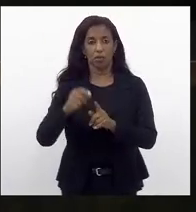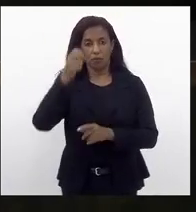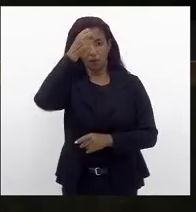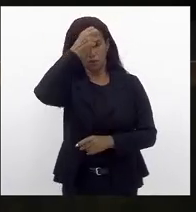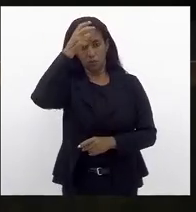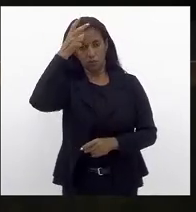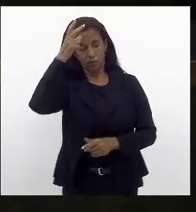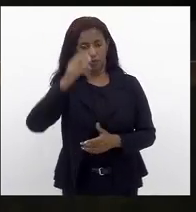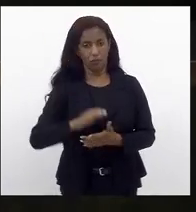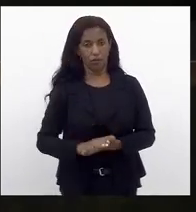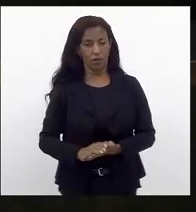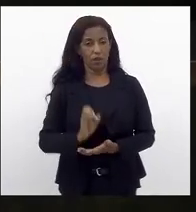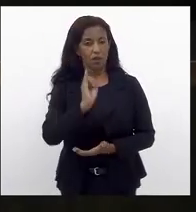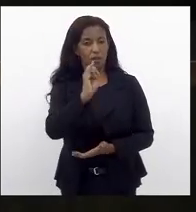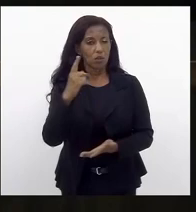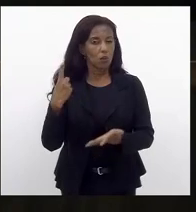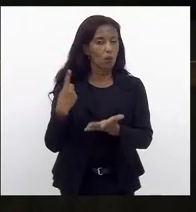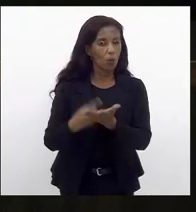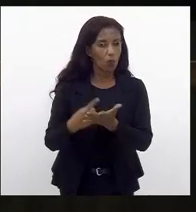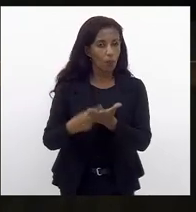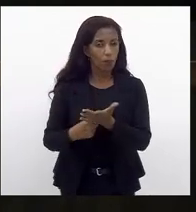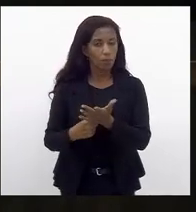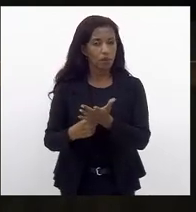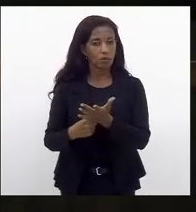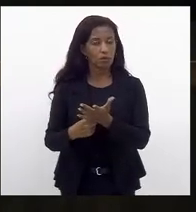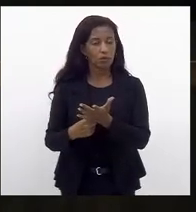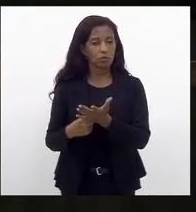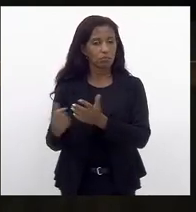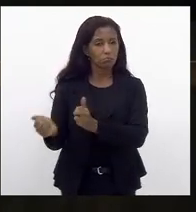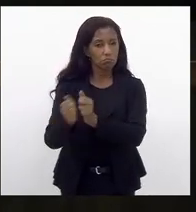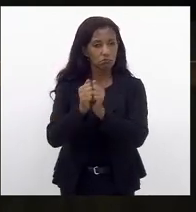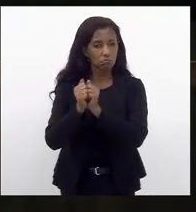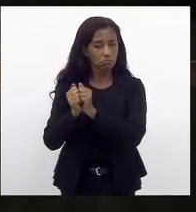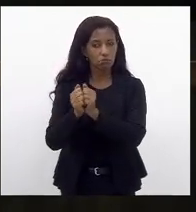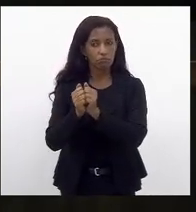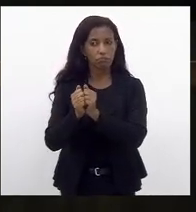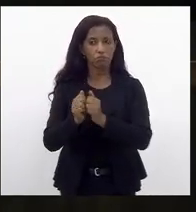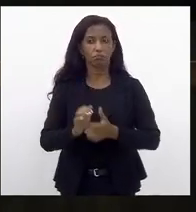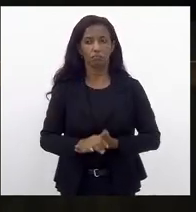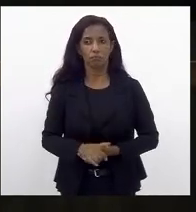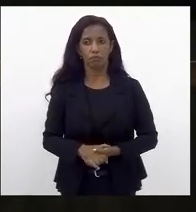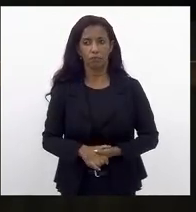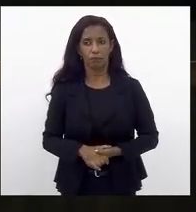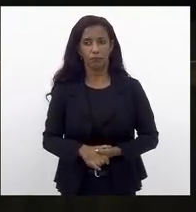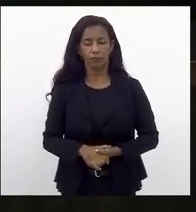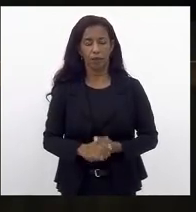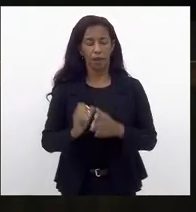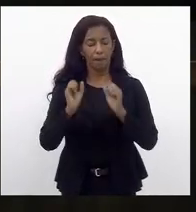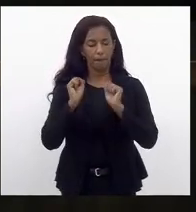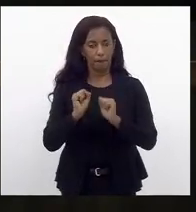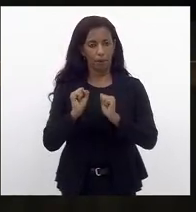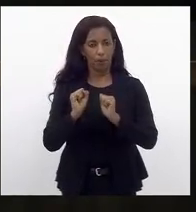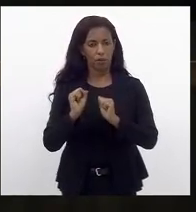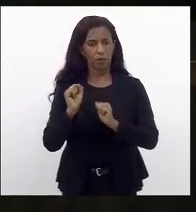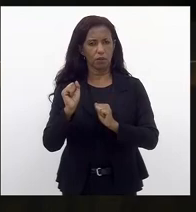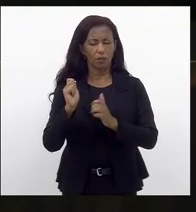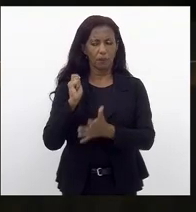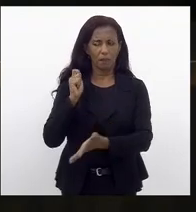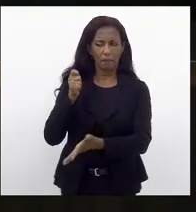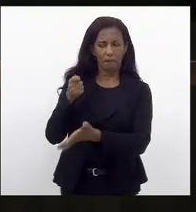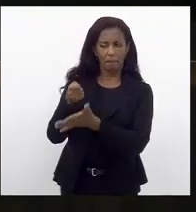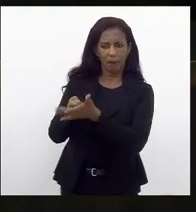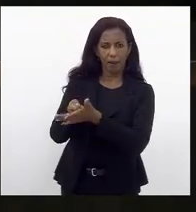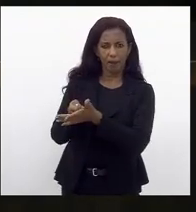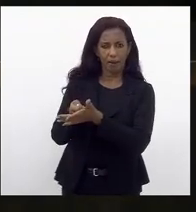Oi e aí seu compromisso dos Estados dos municípios eu possa passar ao invés de